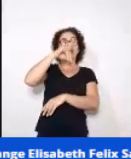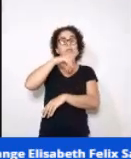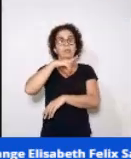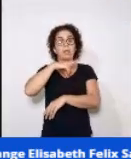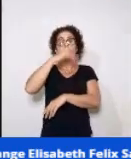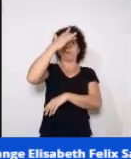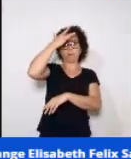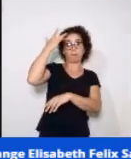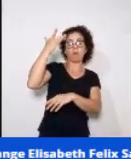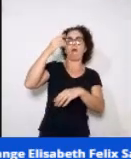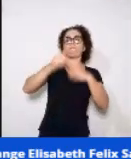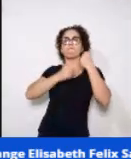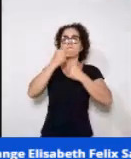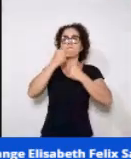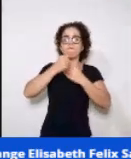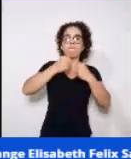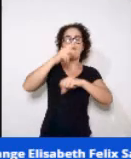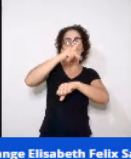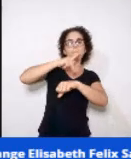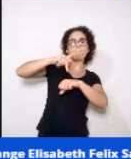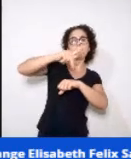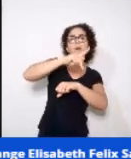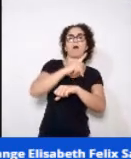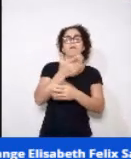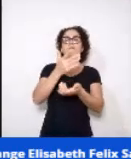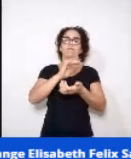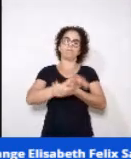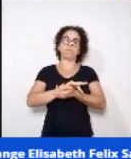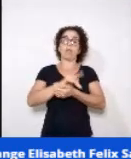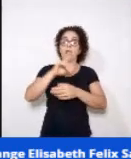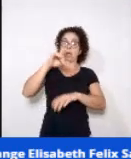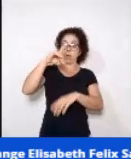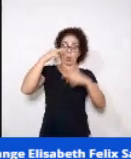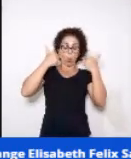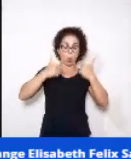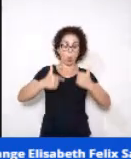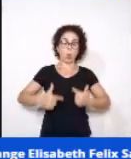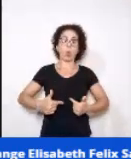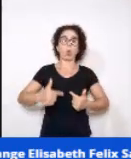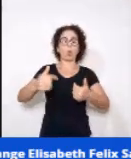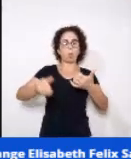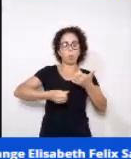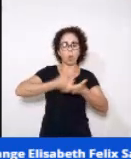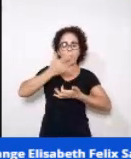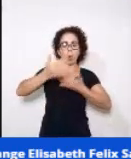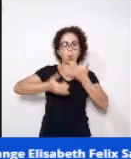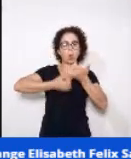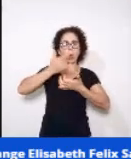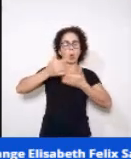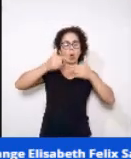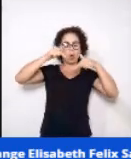sentido. O nosso corpo, ele produz reações neurobiológicas que vai me determinar esse tipo de